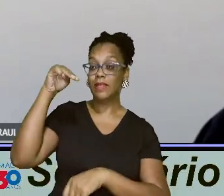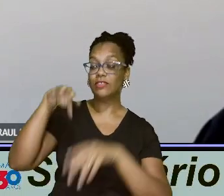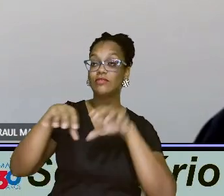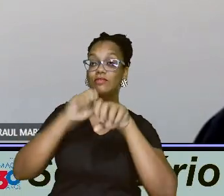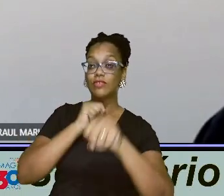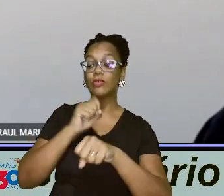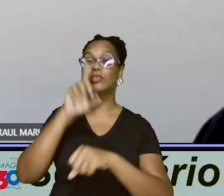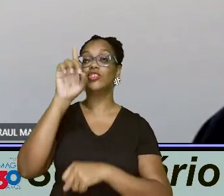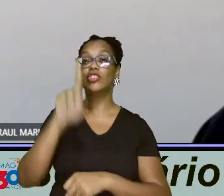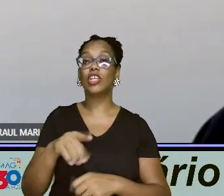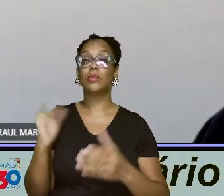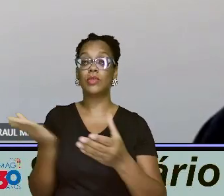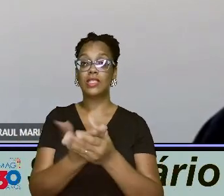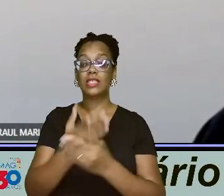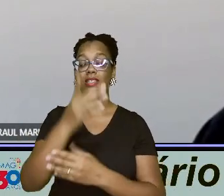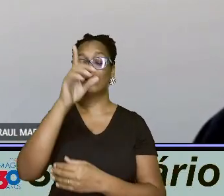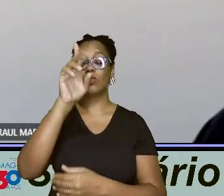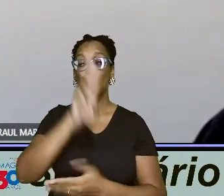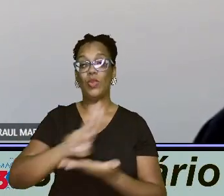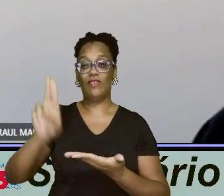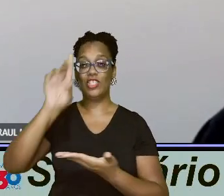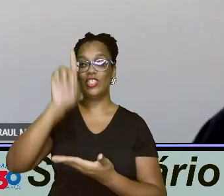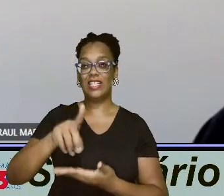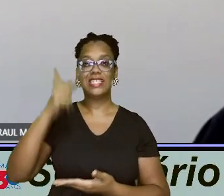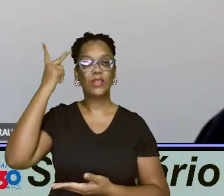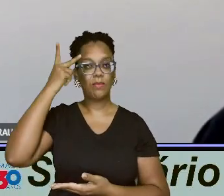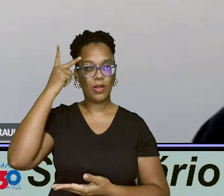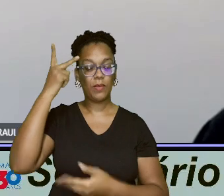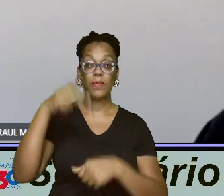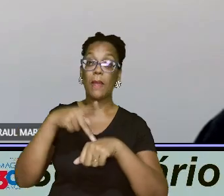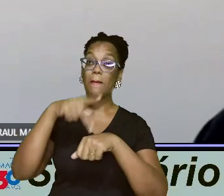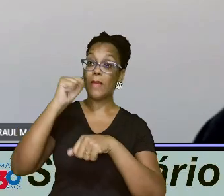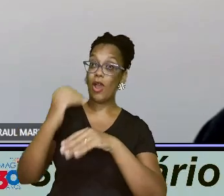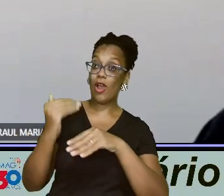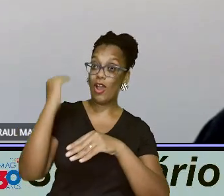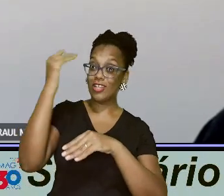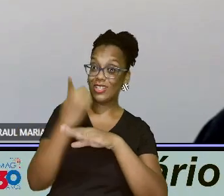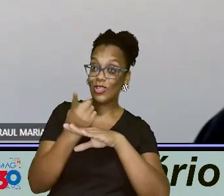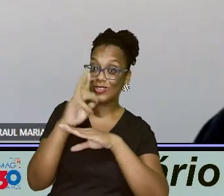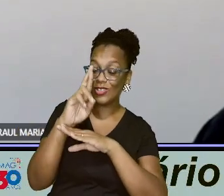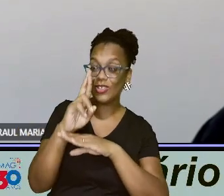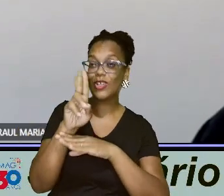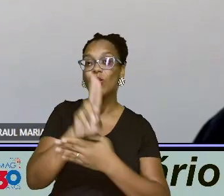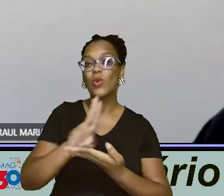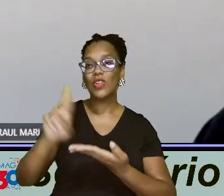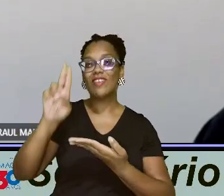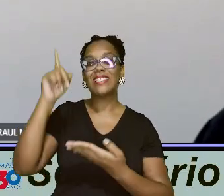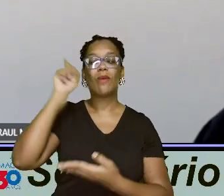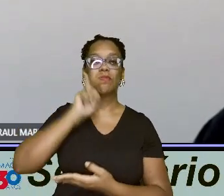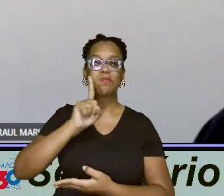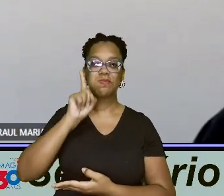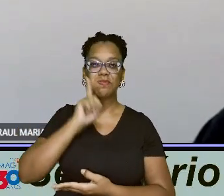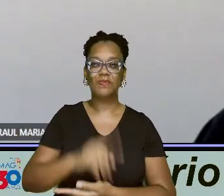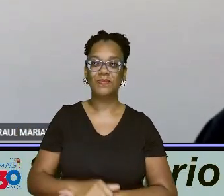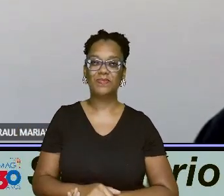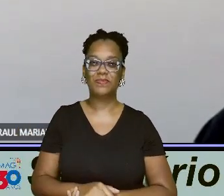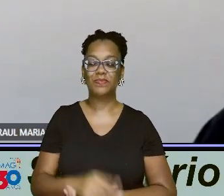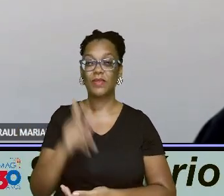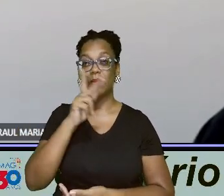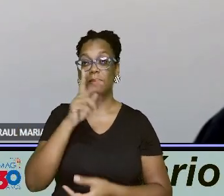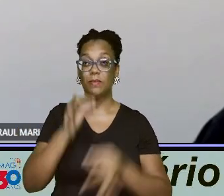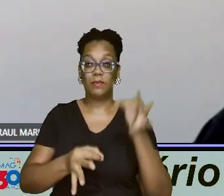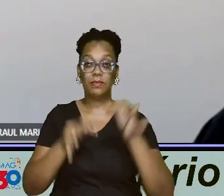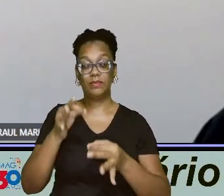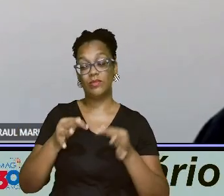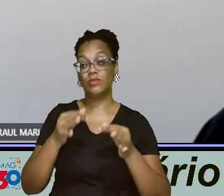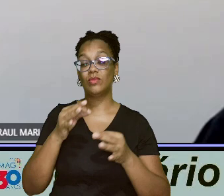Direito de São Paulo e é pós-doutora pela Universidade de Wisconsin-Madison Law School. Promotora de Justiça no Ministério Público de São